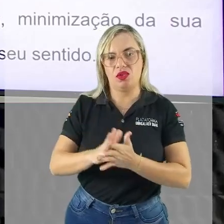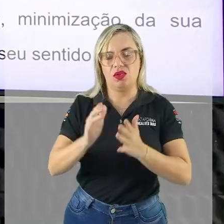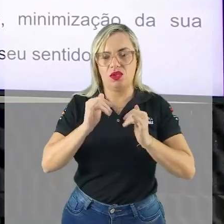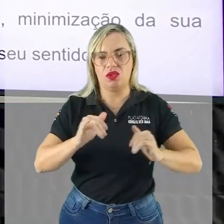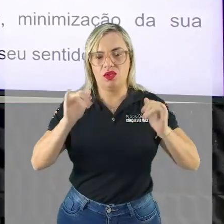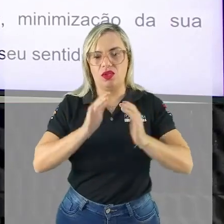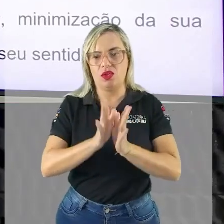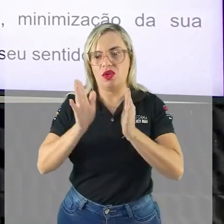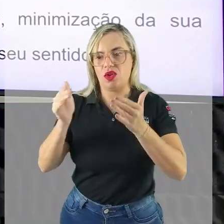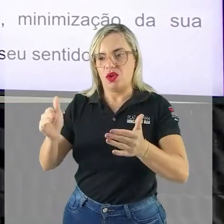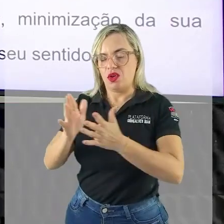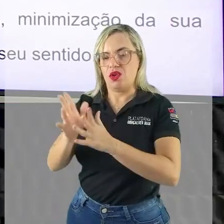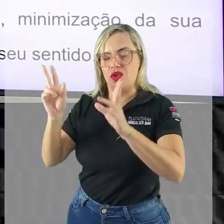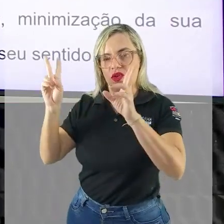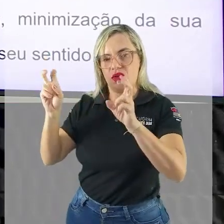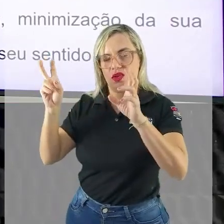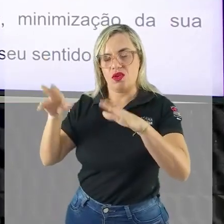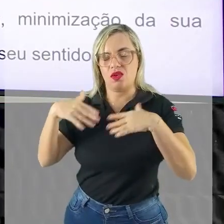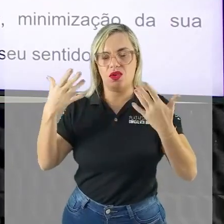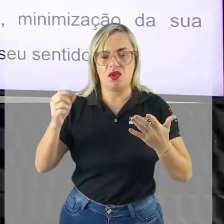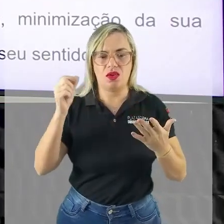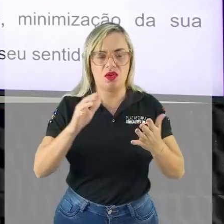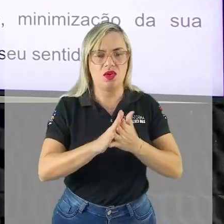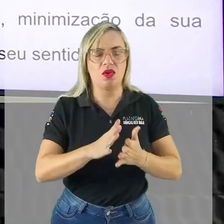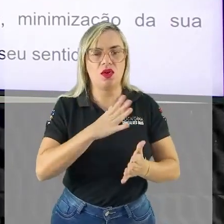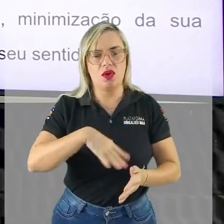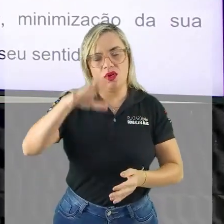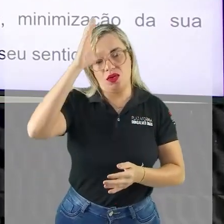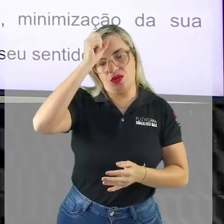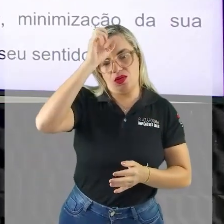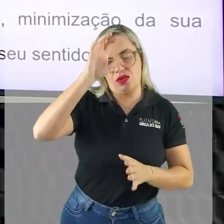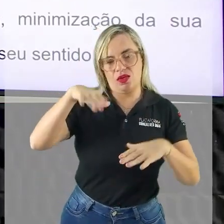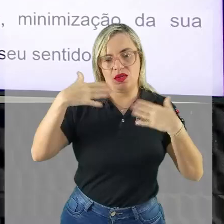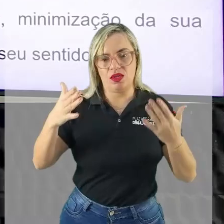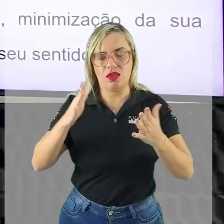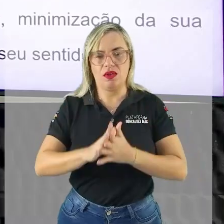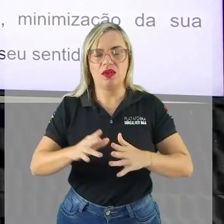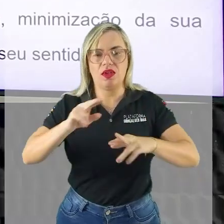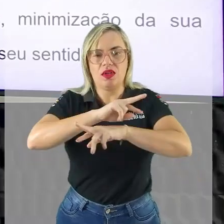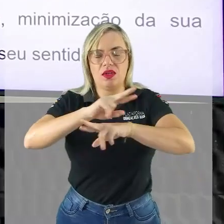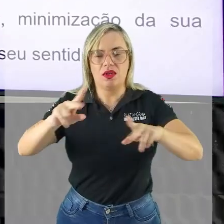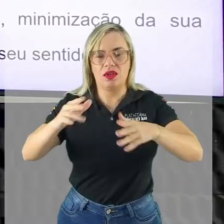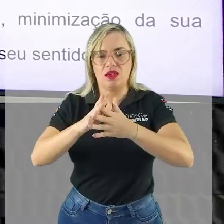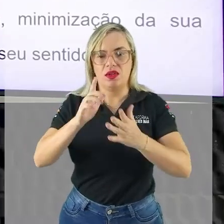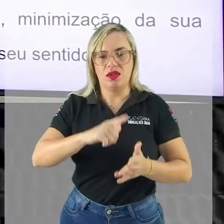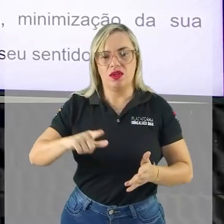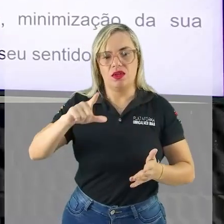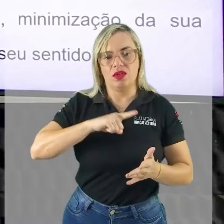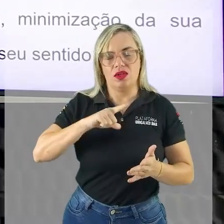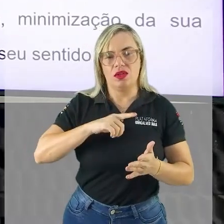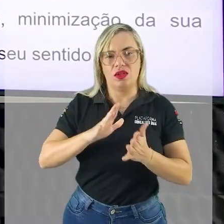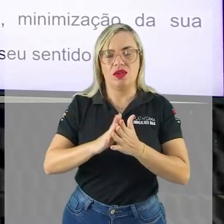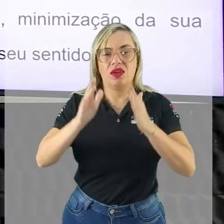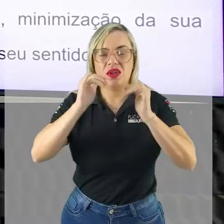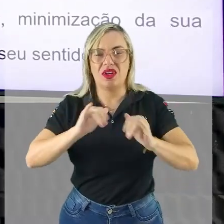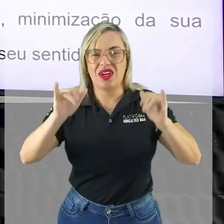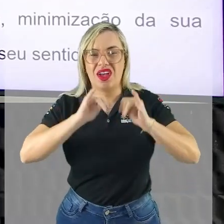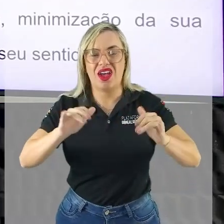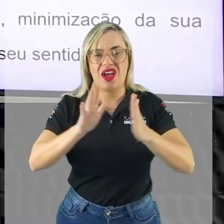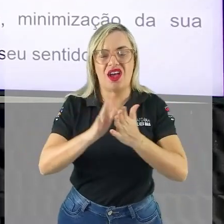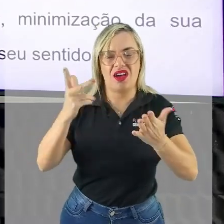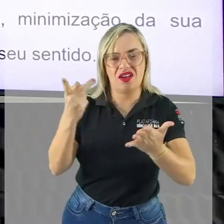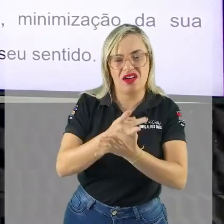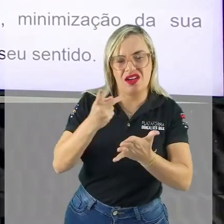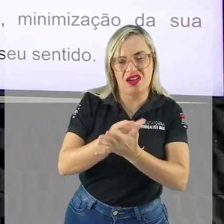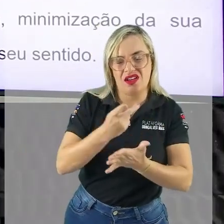informação sobre um determinado assunto ou sobre um determinado conhecimento. Muitas vezes é ter uma informação